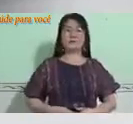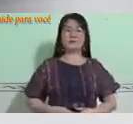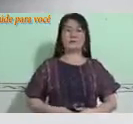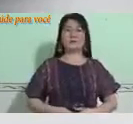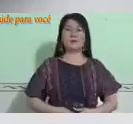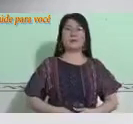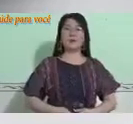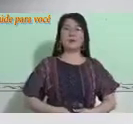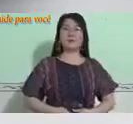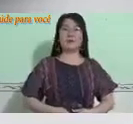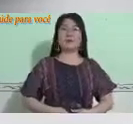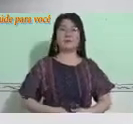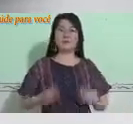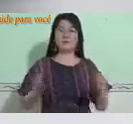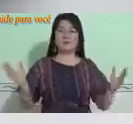Além disso, vírgula,